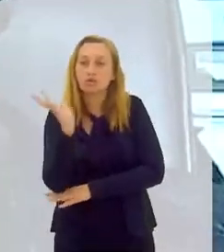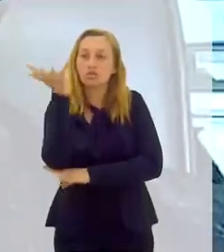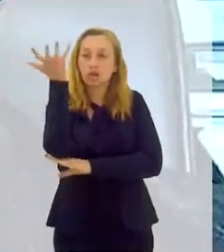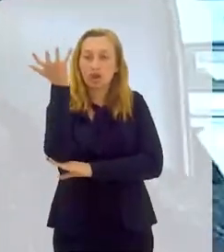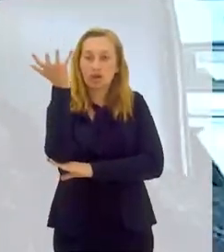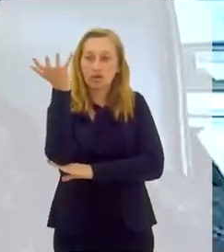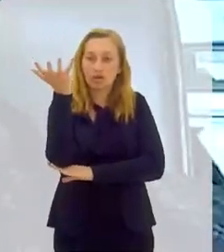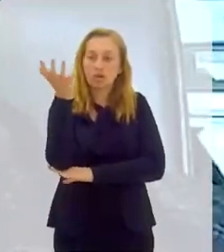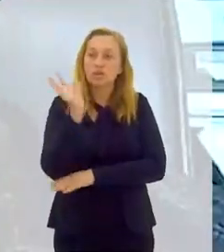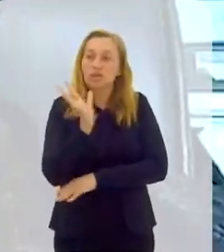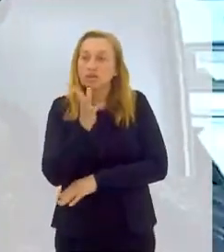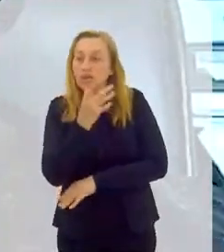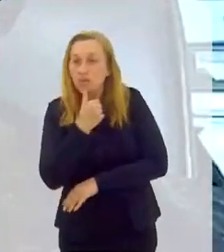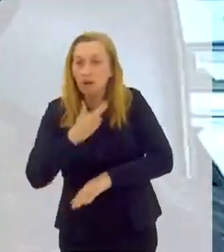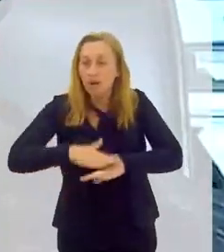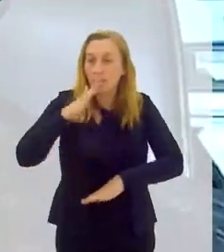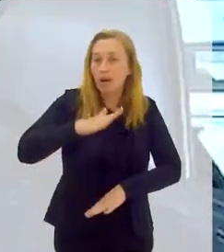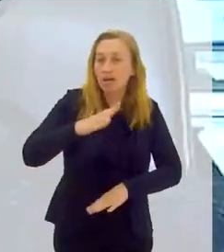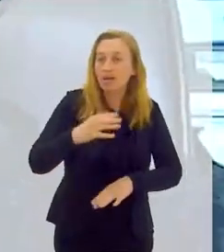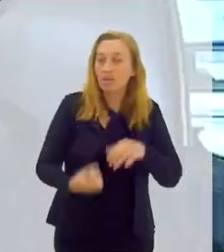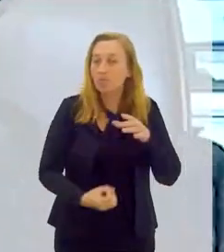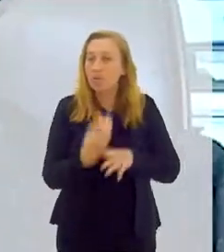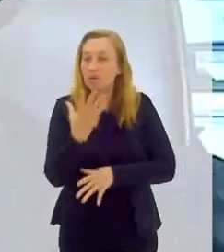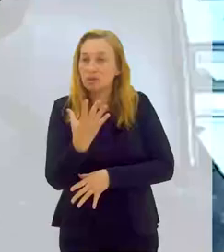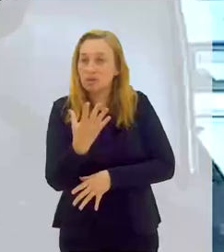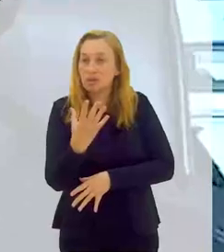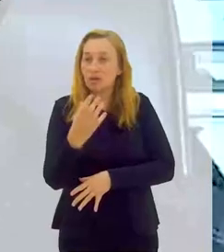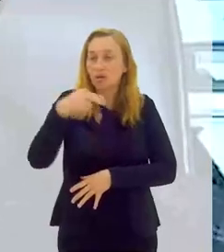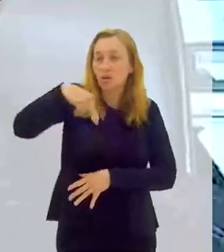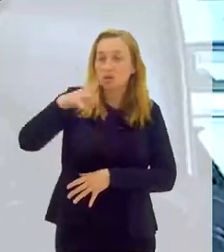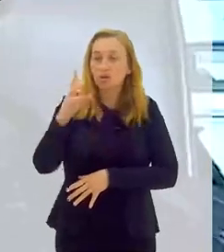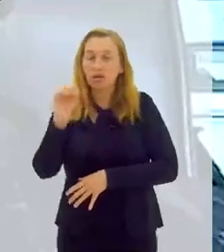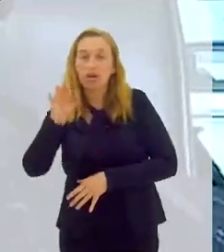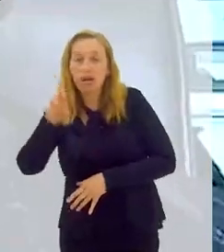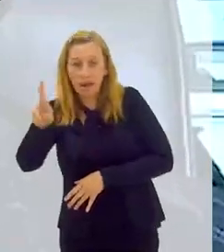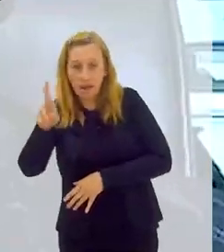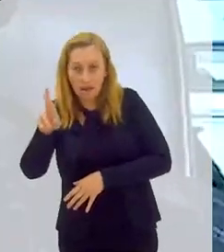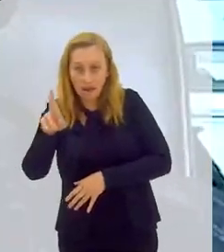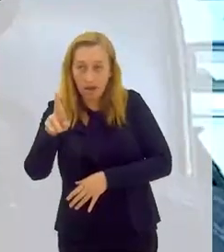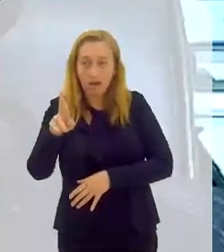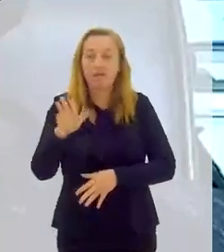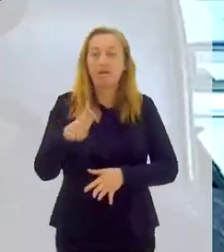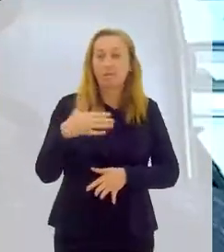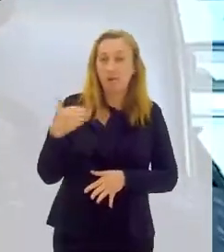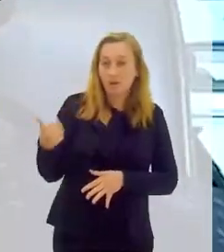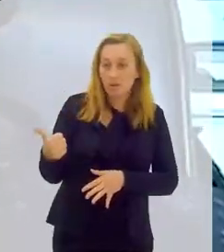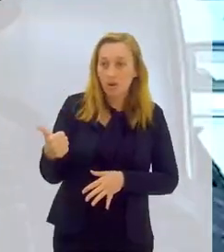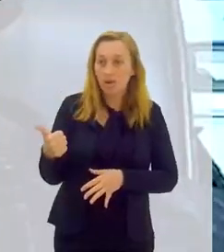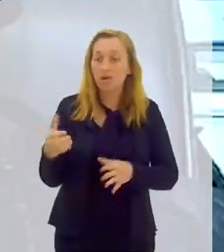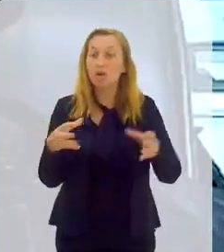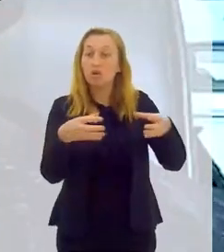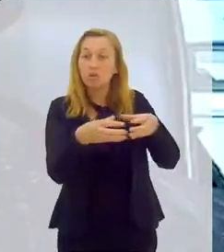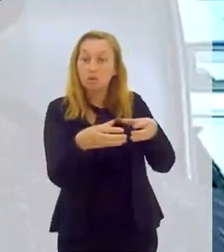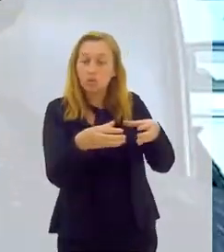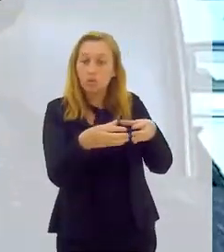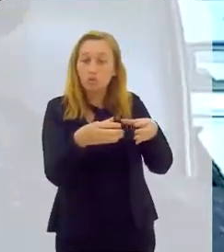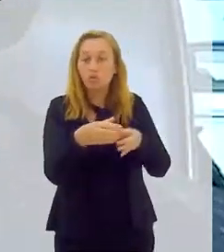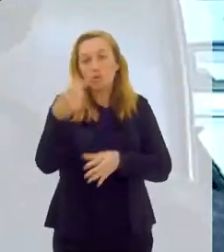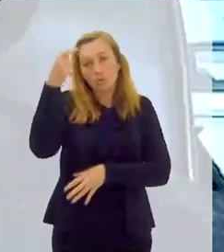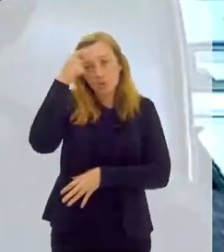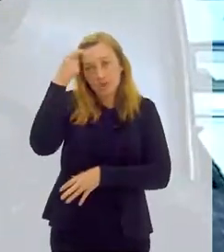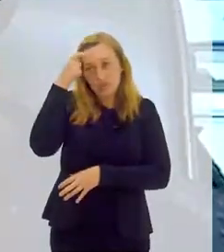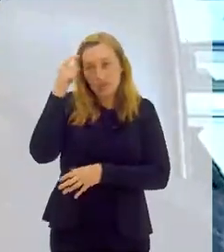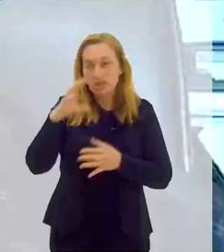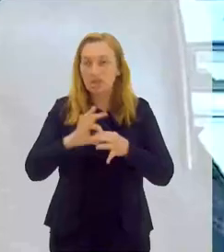muda mais rápido, a produção industrial, melhoramento dentro da produção industrial, destravar algum processo